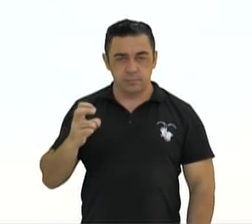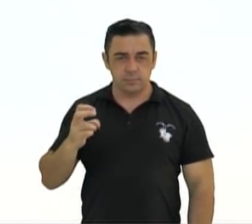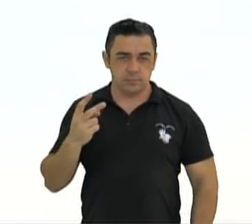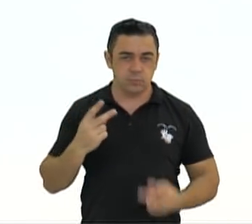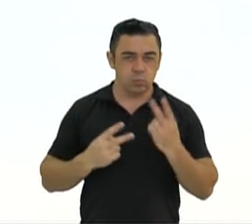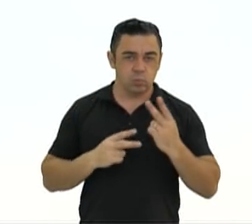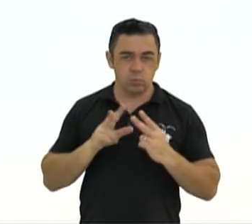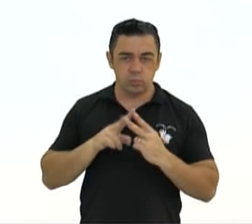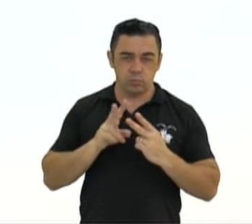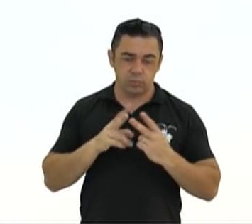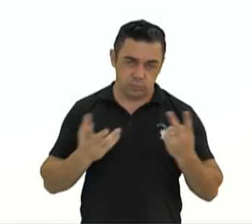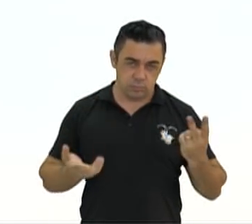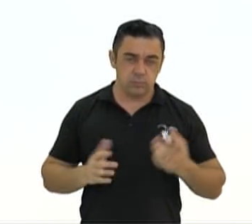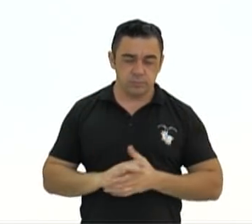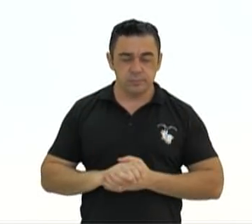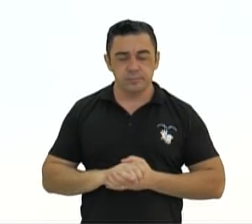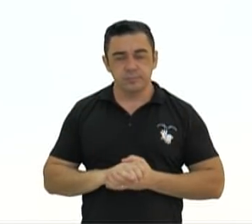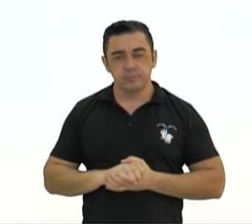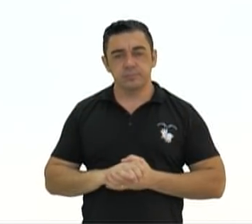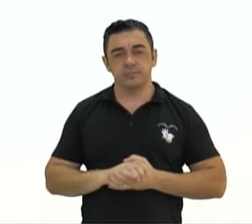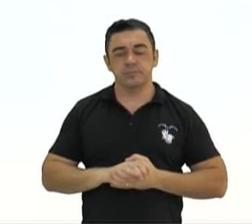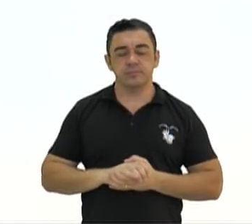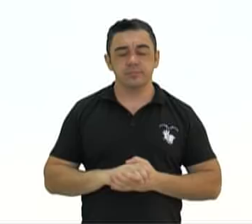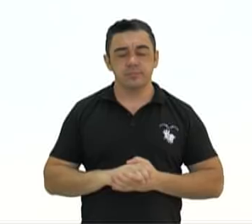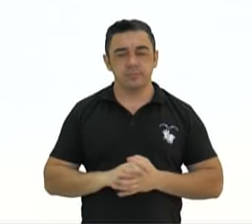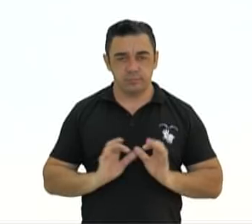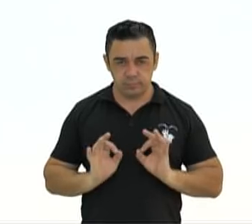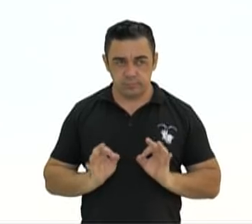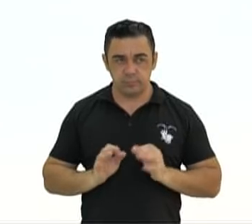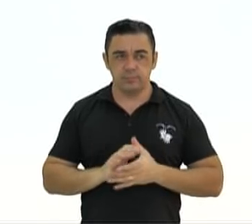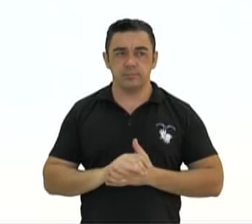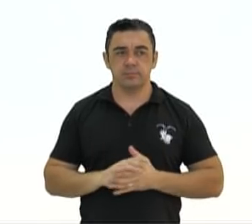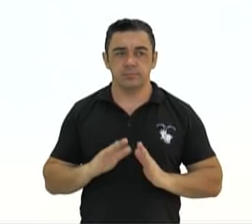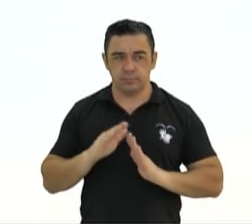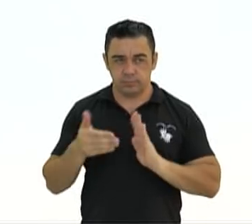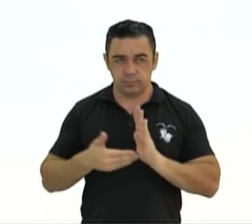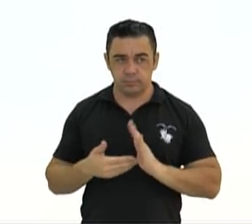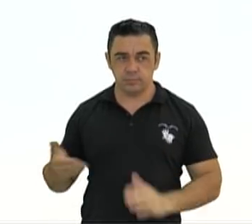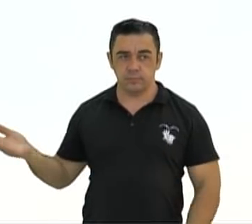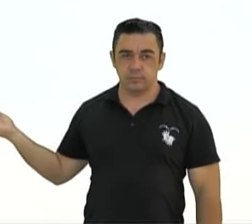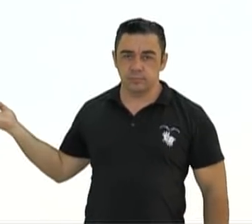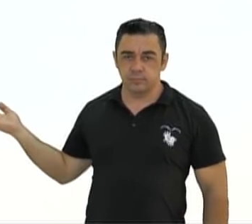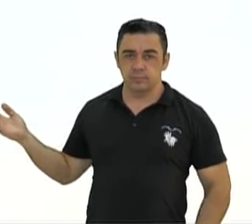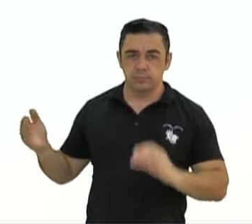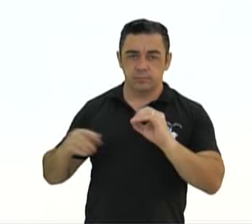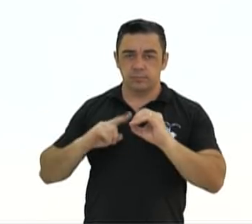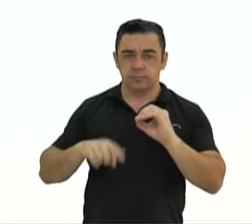0,5 vezes 0,5, tá bom? Então, vai dar